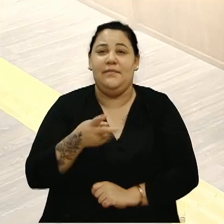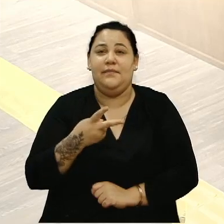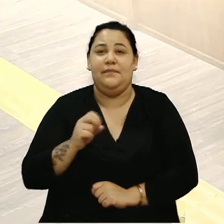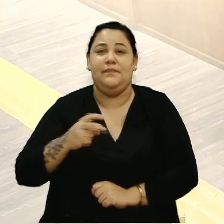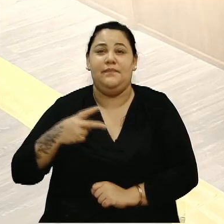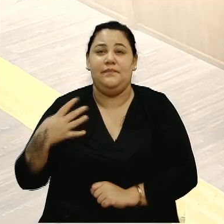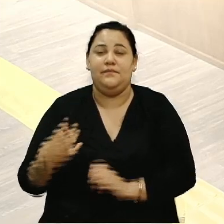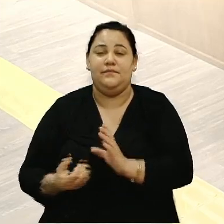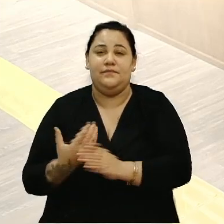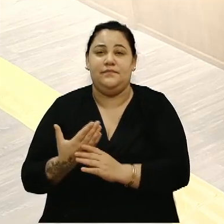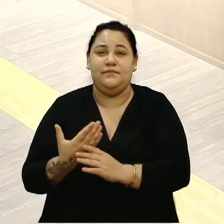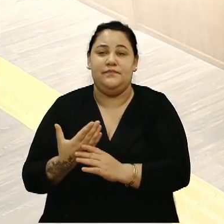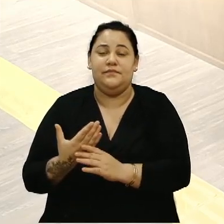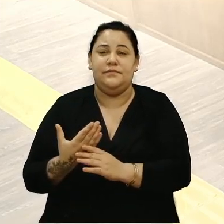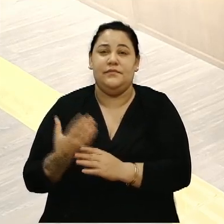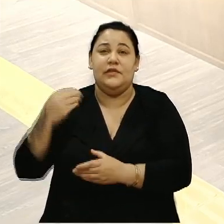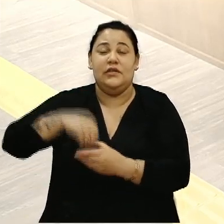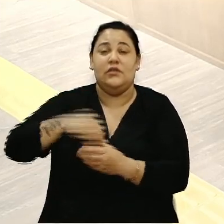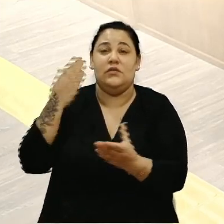164/2023, contido no processo número